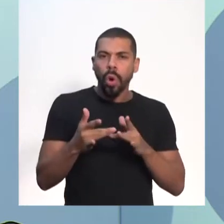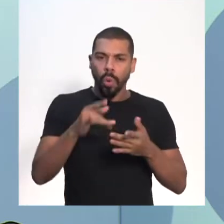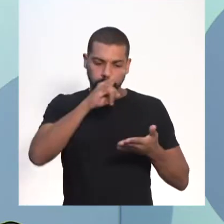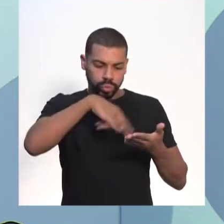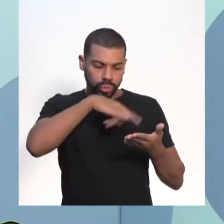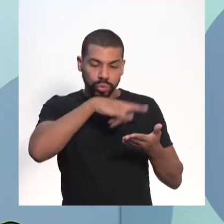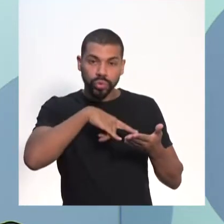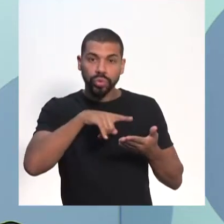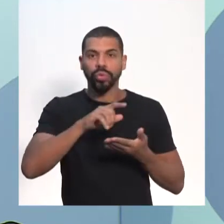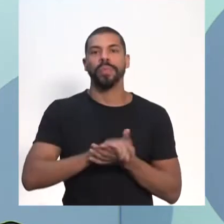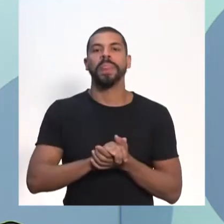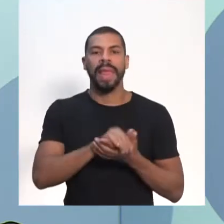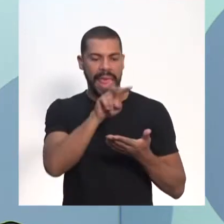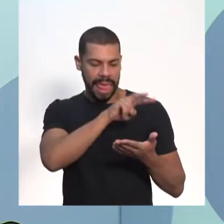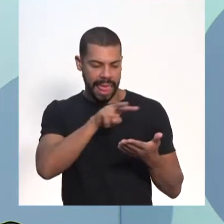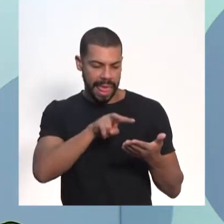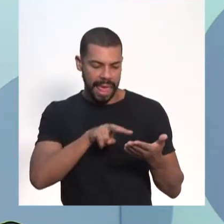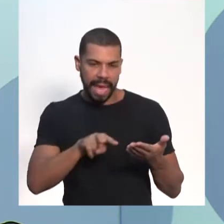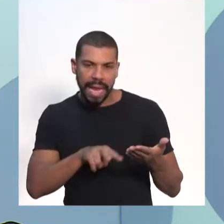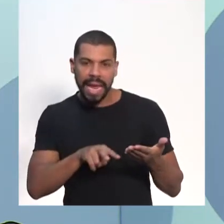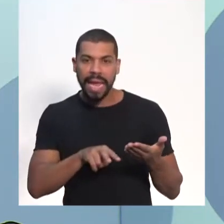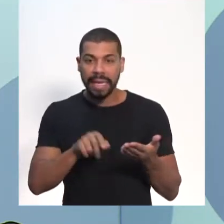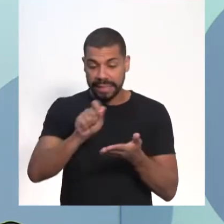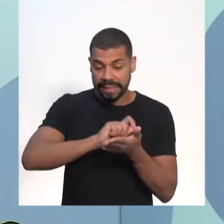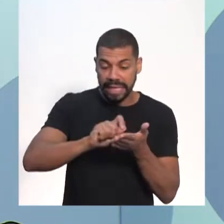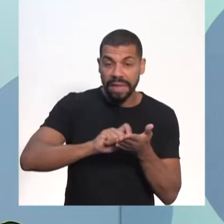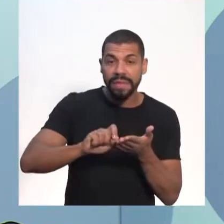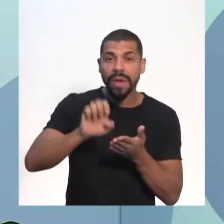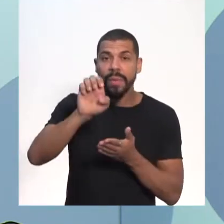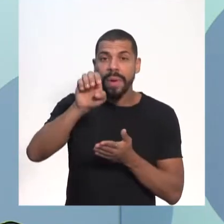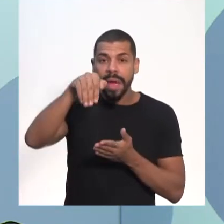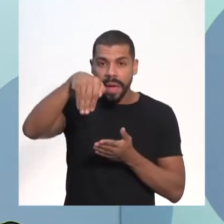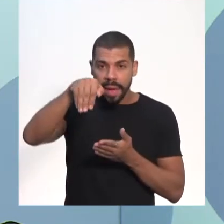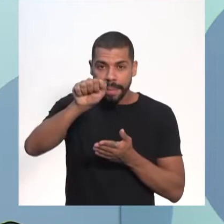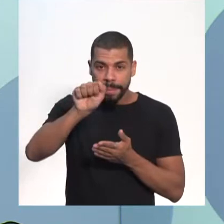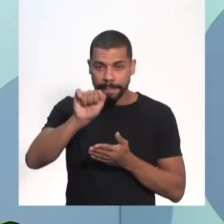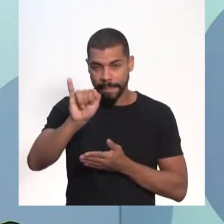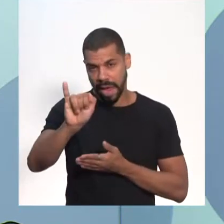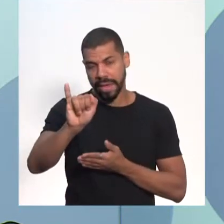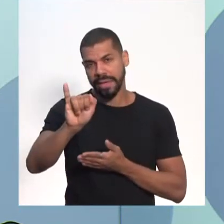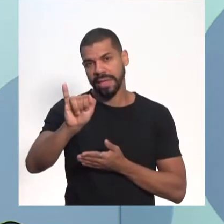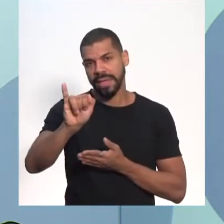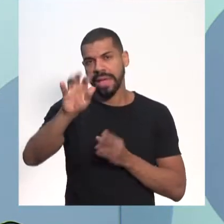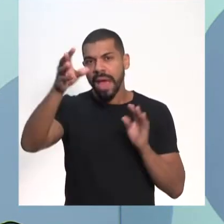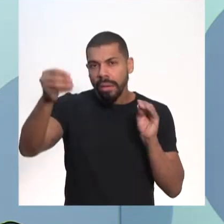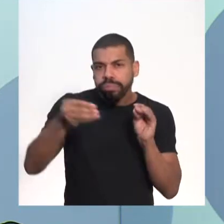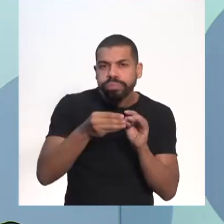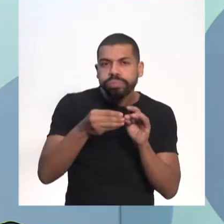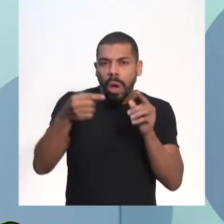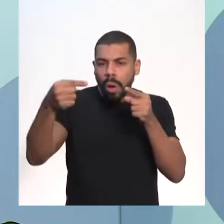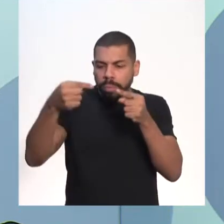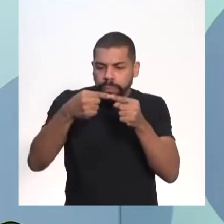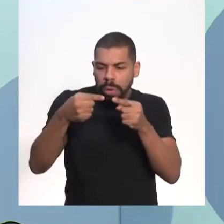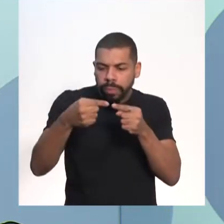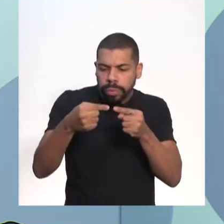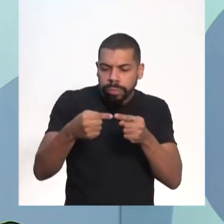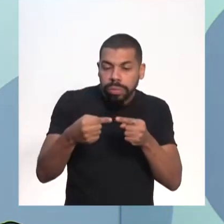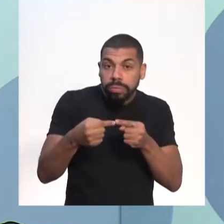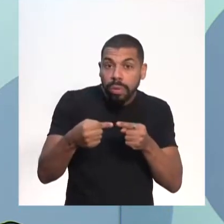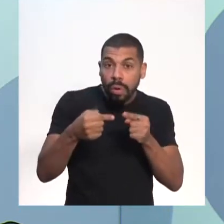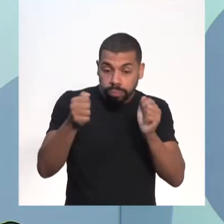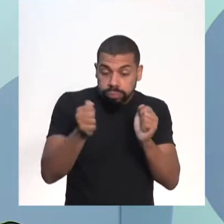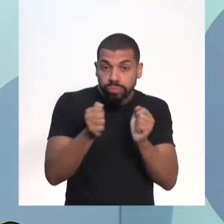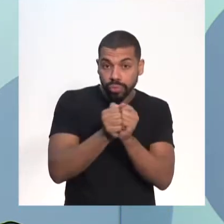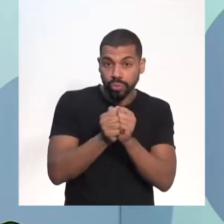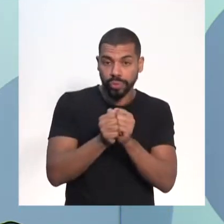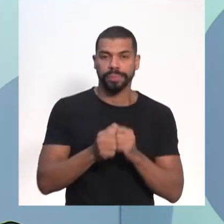o Ler, Escrever e o EMAI, de modo que essas habilidades se articulam, né, com